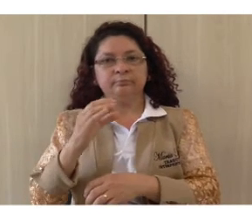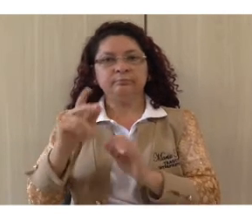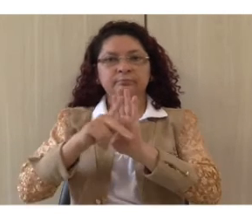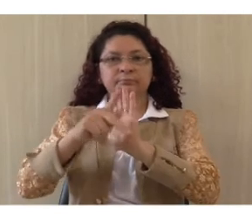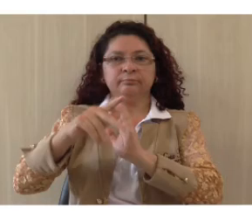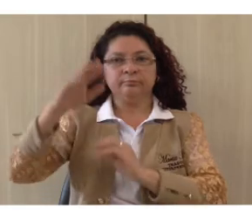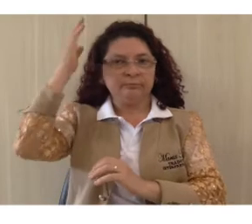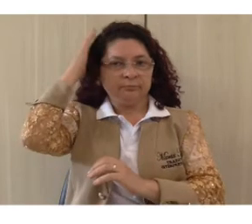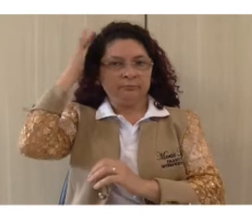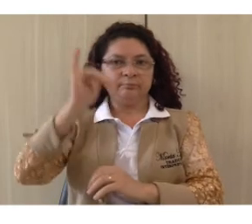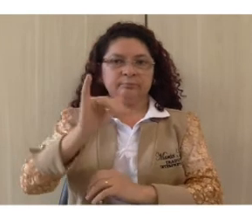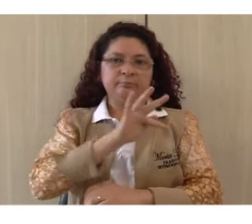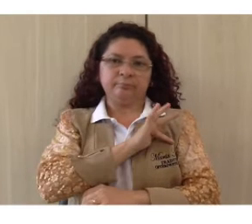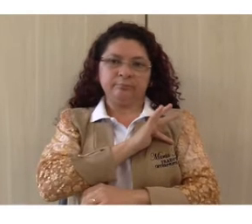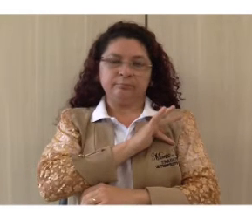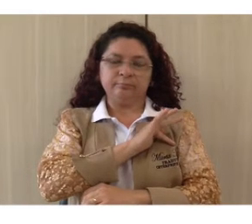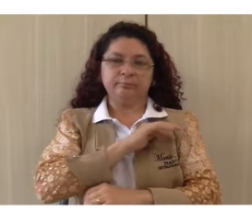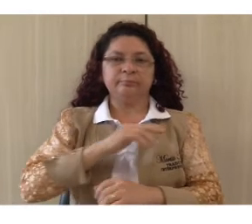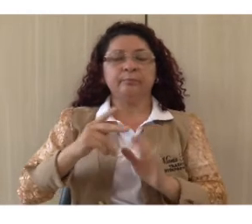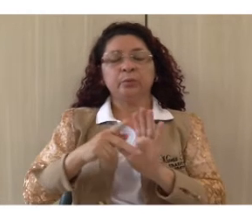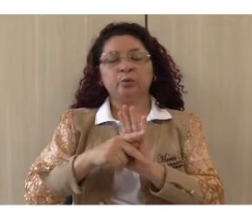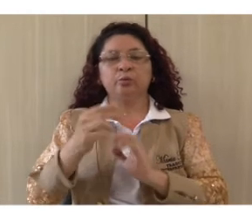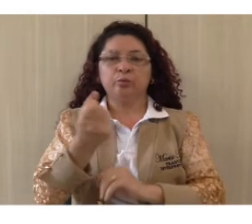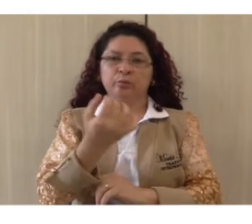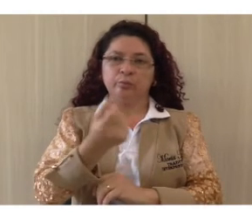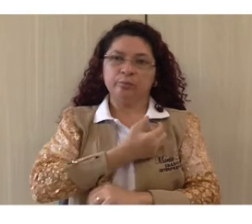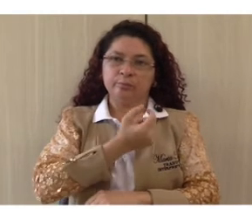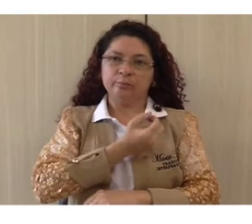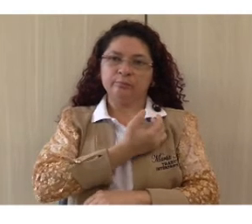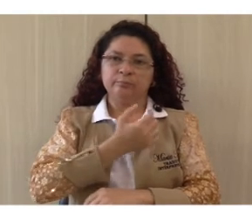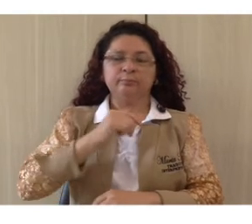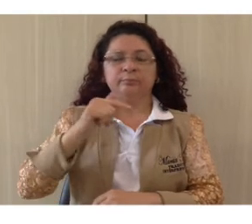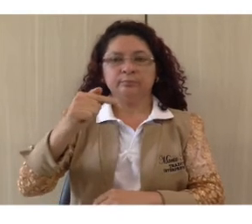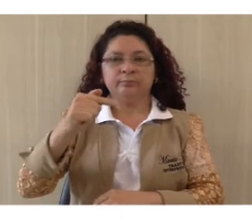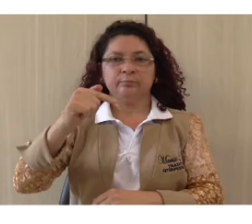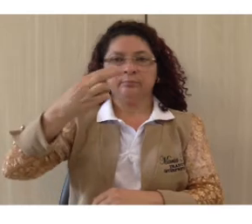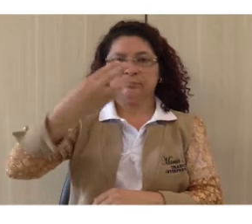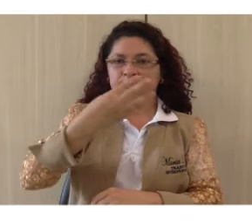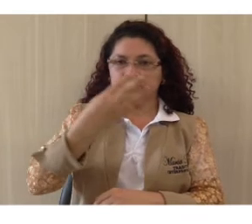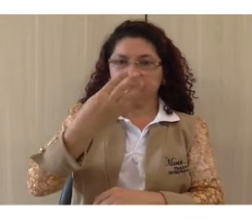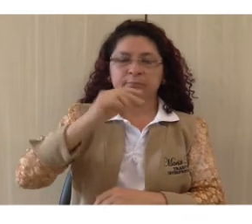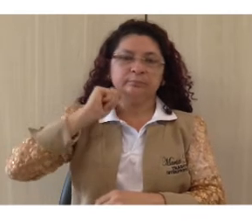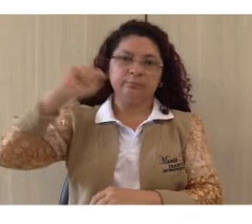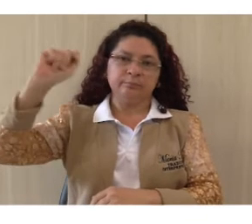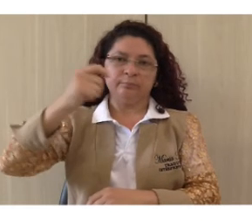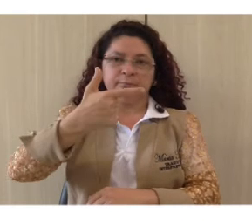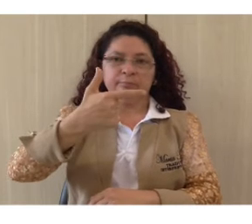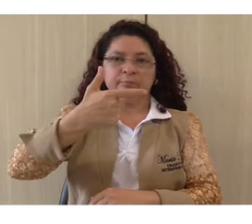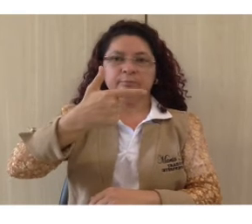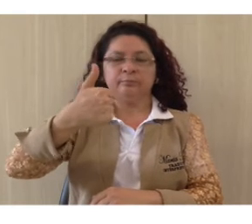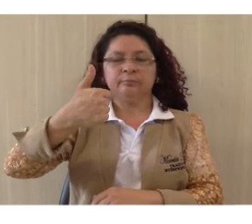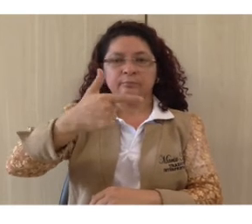do Pará, IFPA, nomeado pela portaria número 733, de abril de